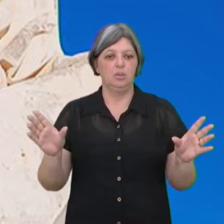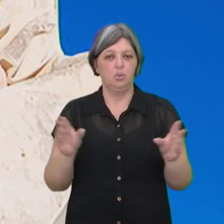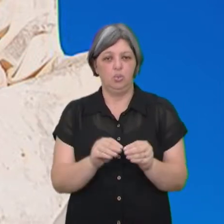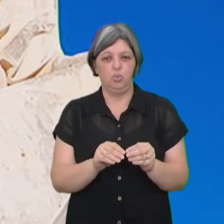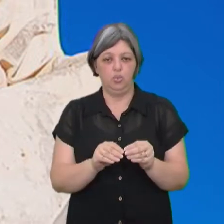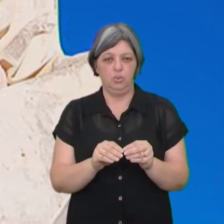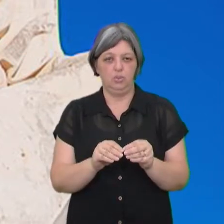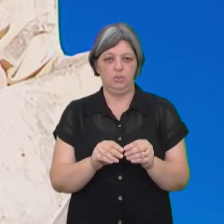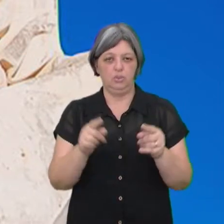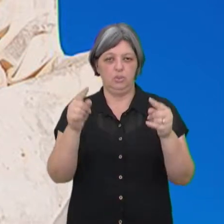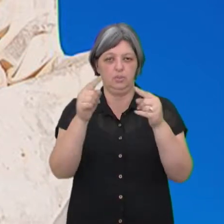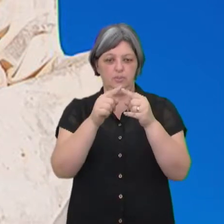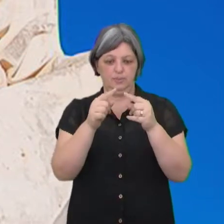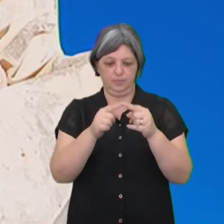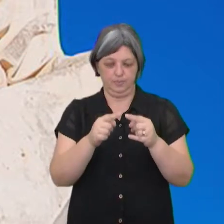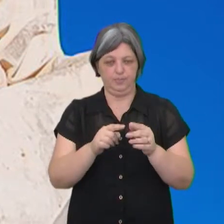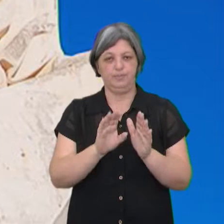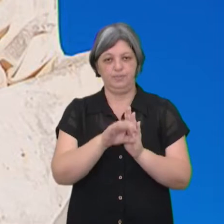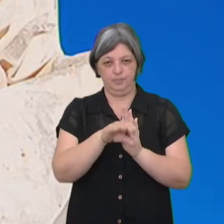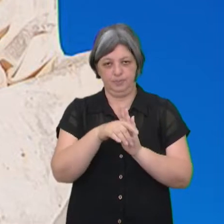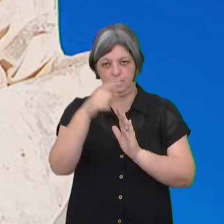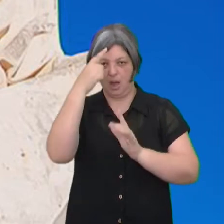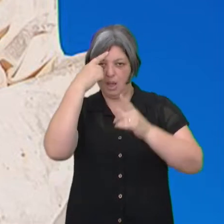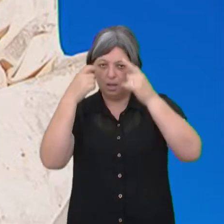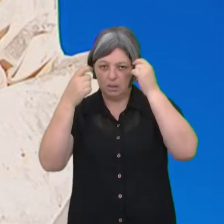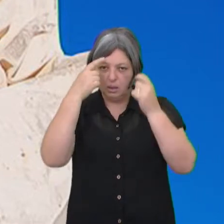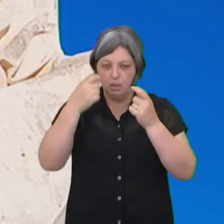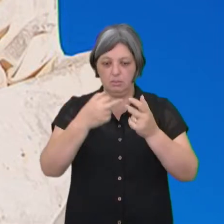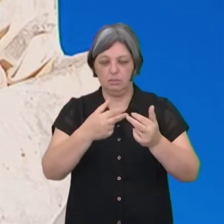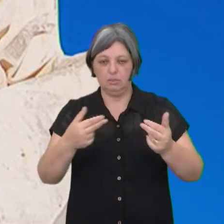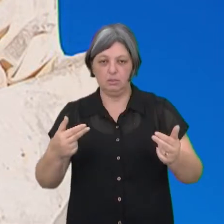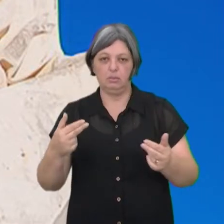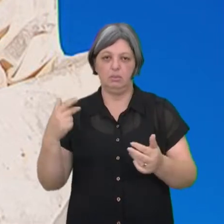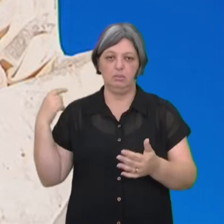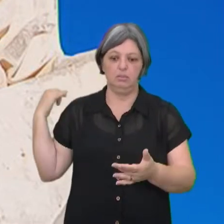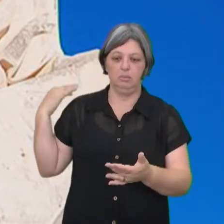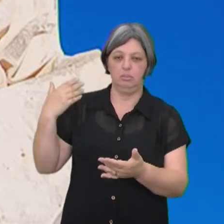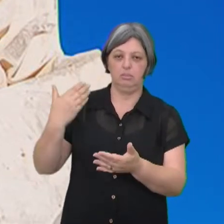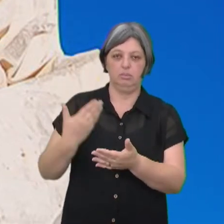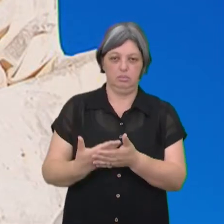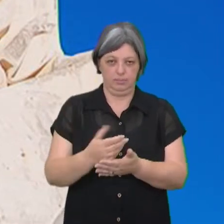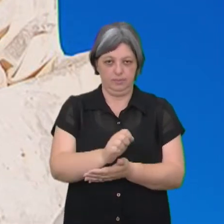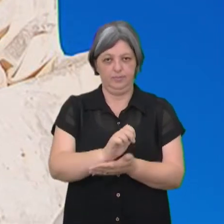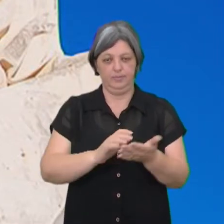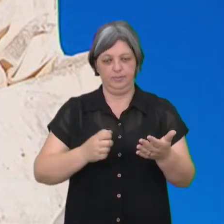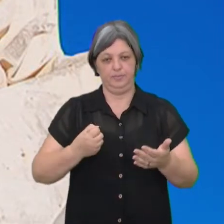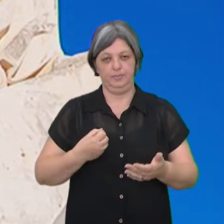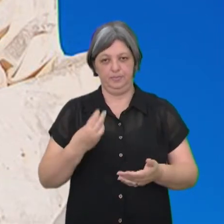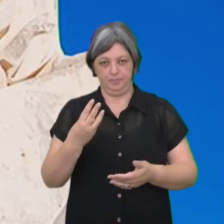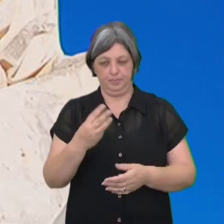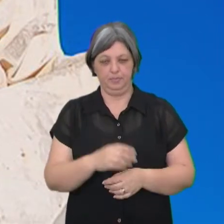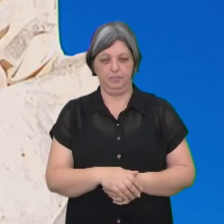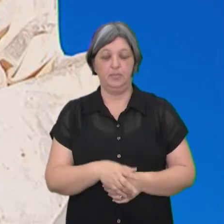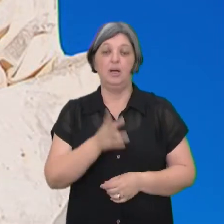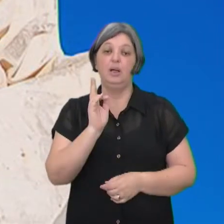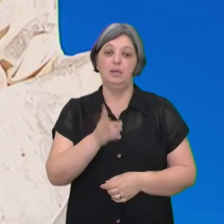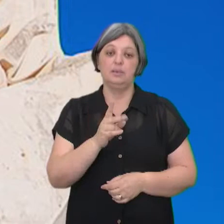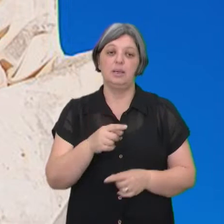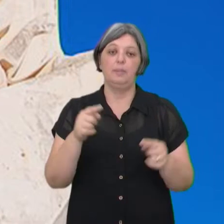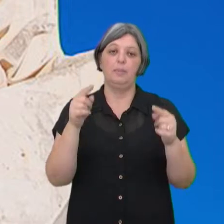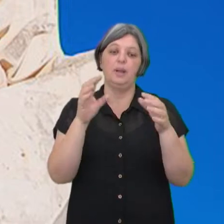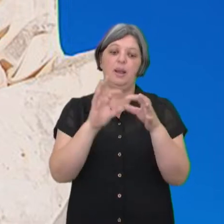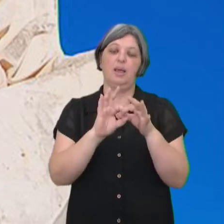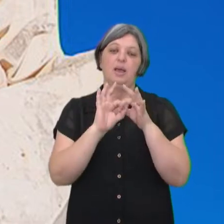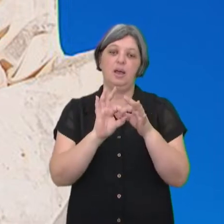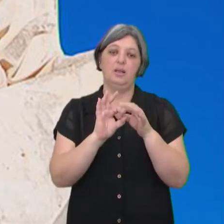assim, desses conceitos e dessas ideias que a gente foi tendo no decorrer dessa atividade 3. Mas ela está sempre muito ligada